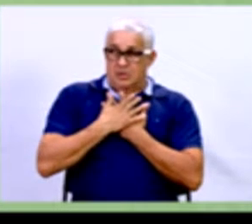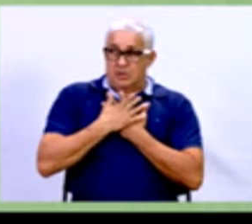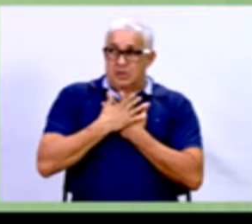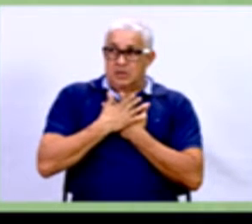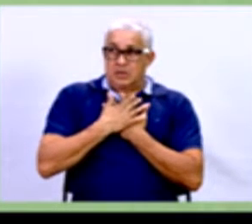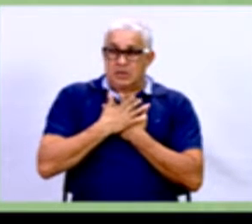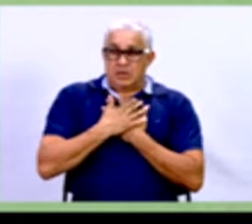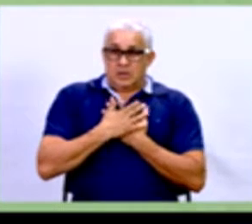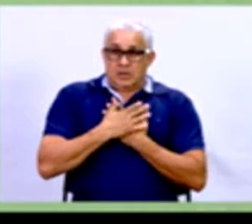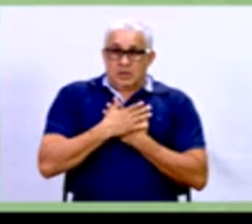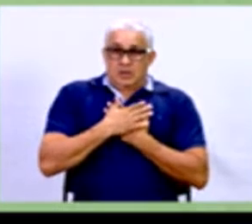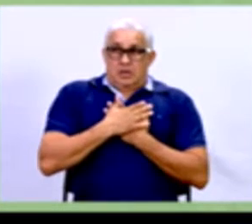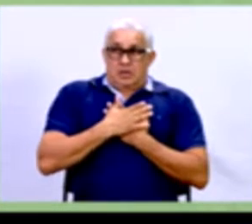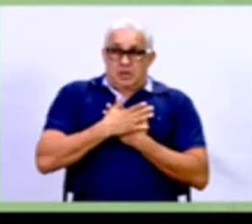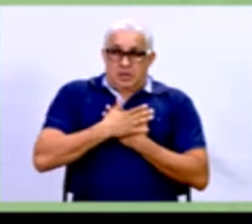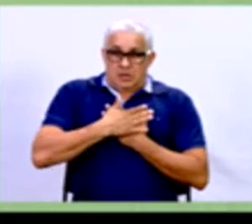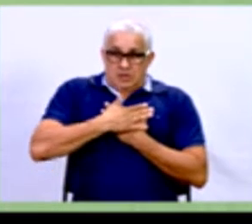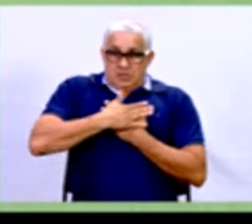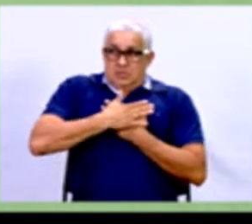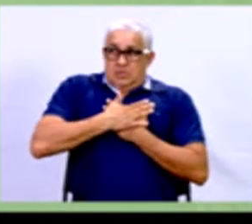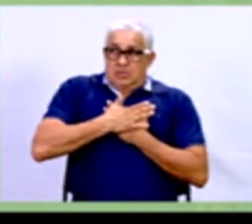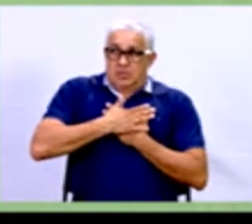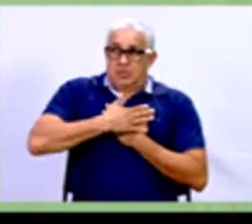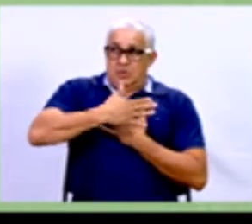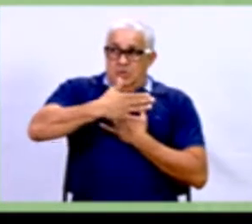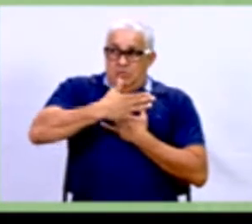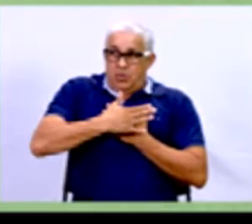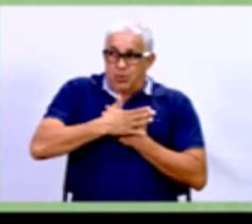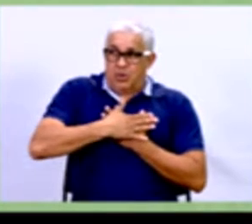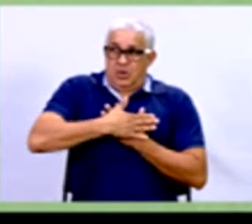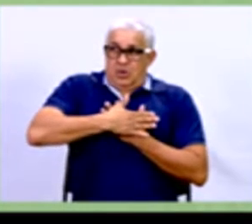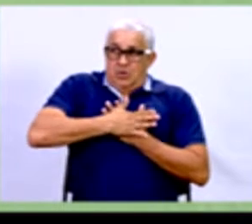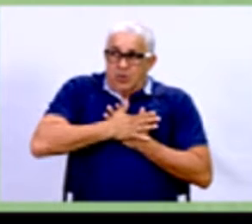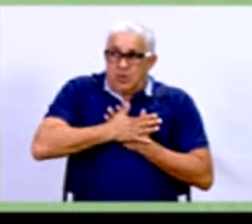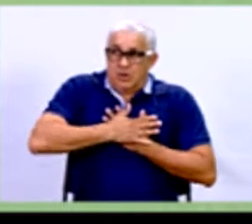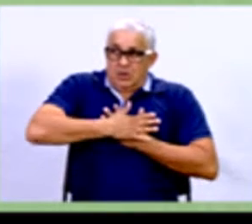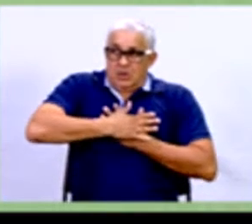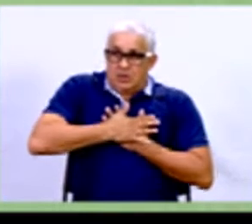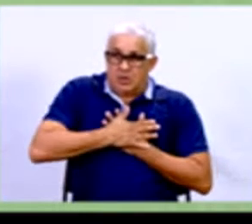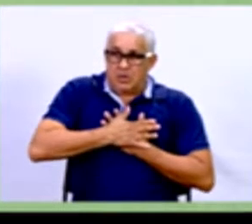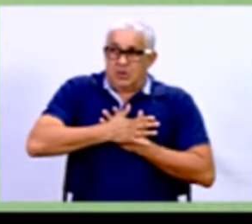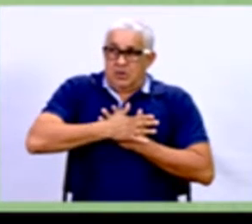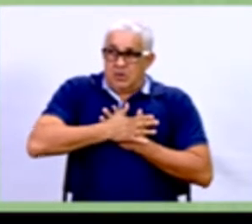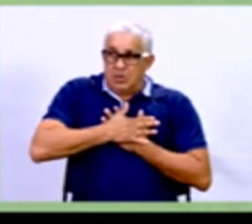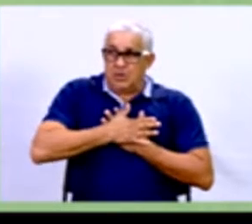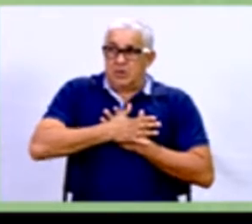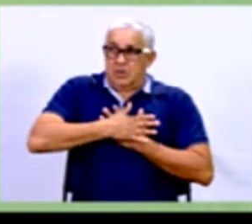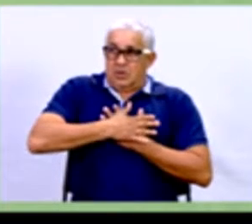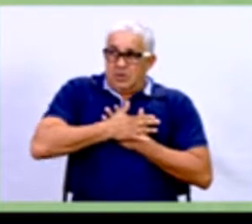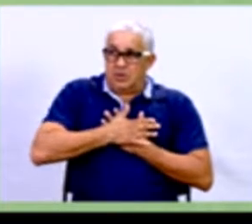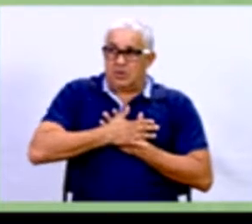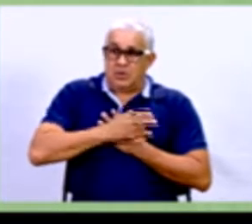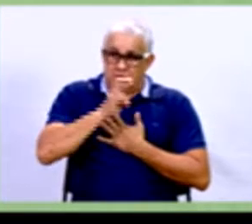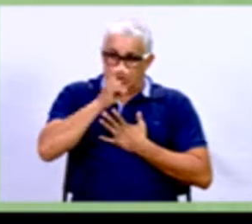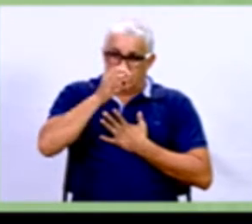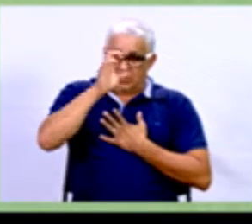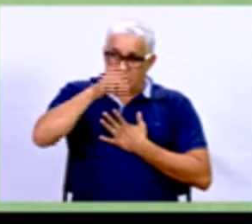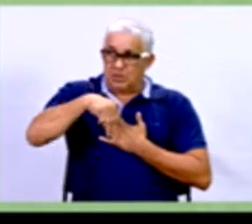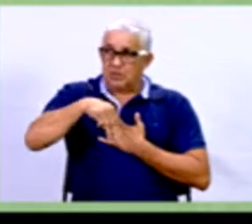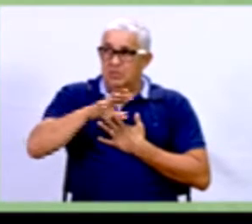Esse movimento aqui. E devem ser feitas 100 compressões por minuto com profundidade de 5